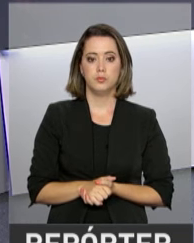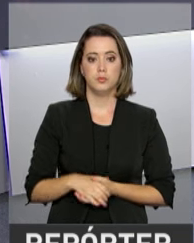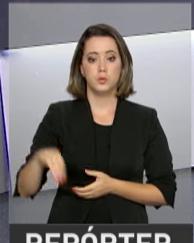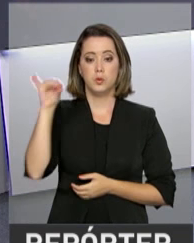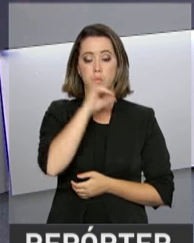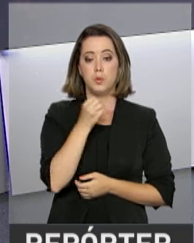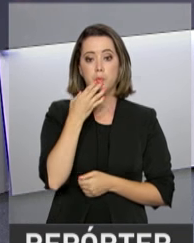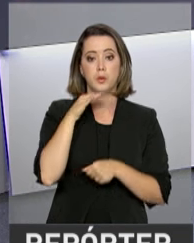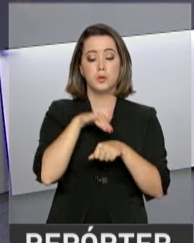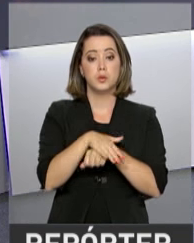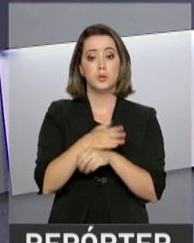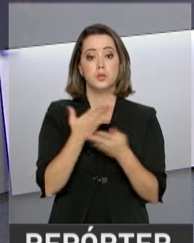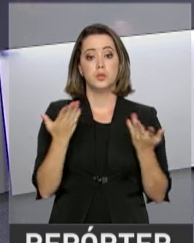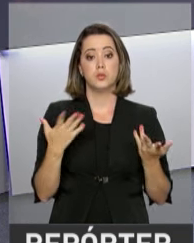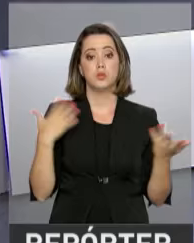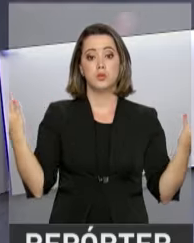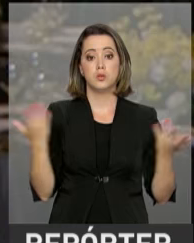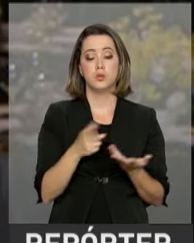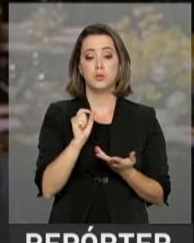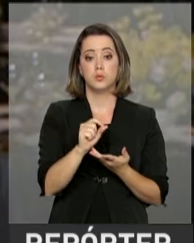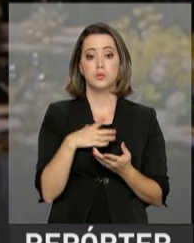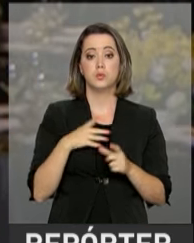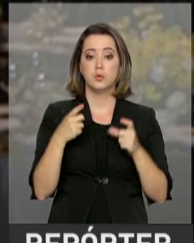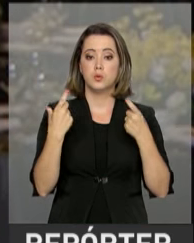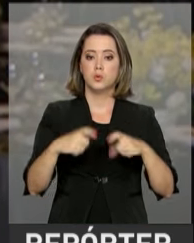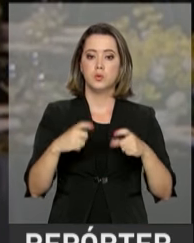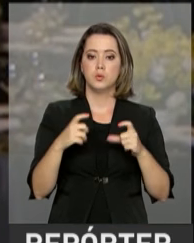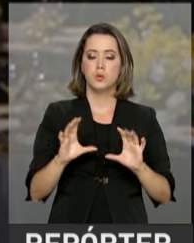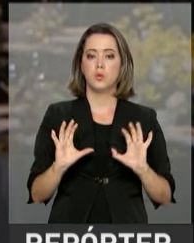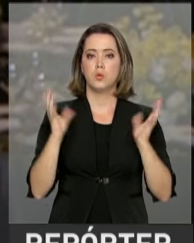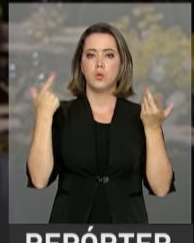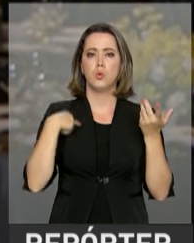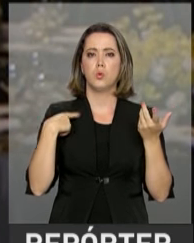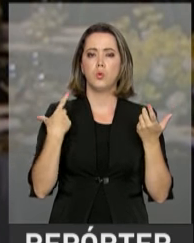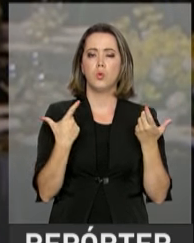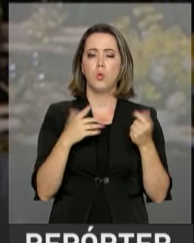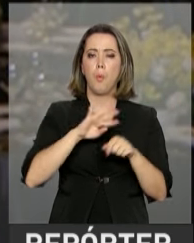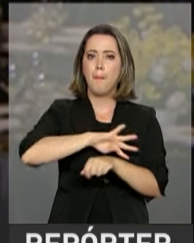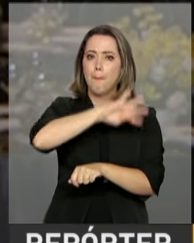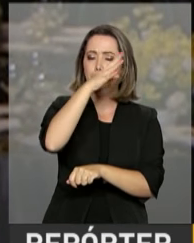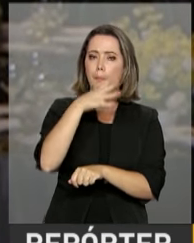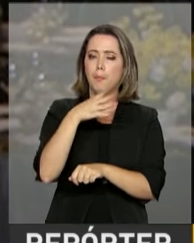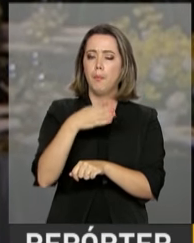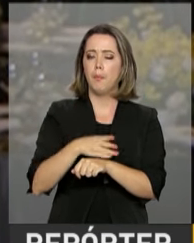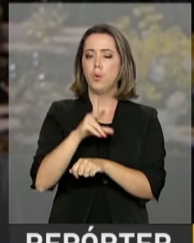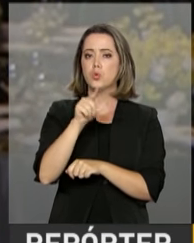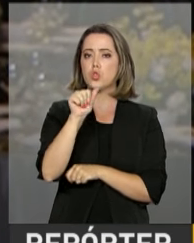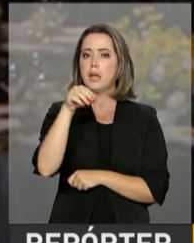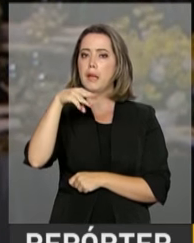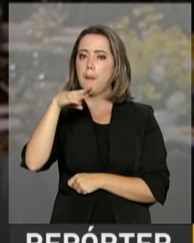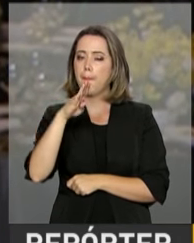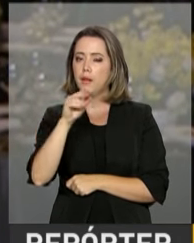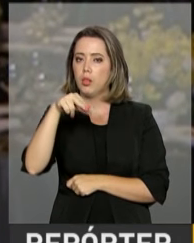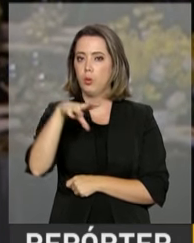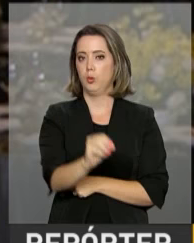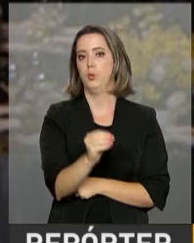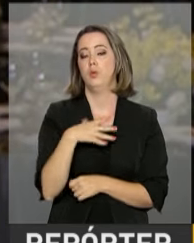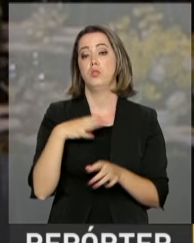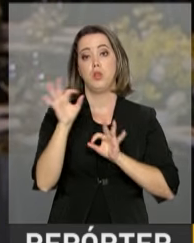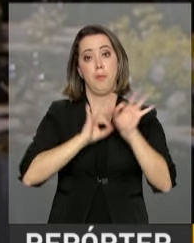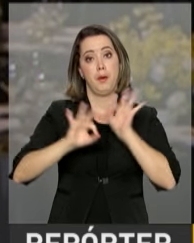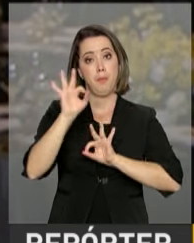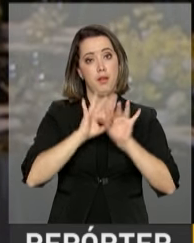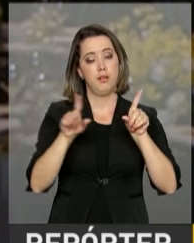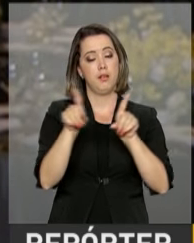Olá, Roberto, boa noite. Eu falo ao vivo do Salão Nobre do Clube Monte Líbano, na zona sul da capital paulista, onde está preparado e